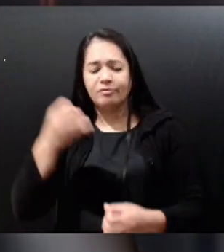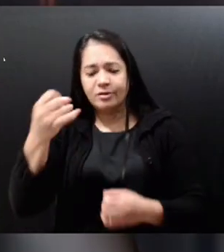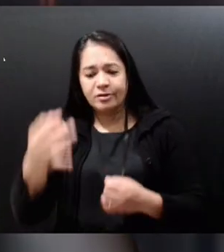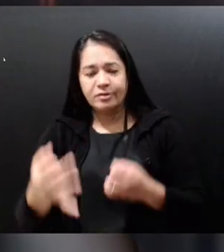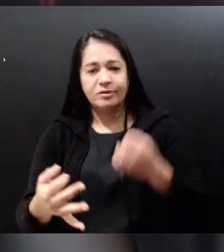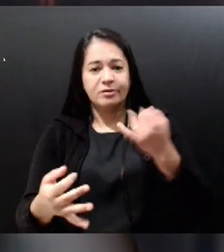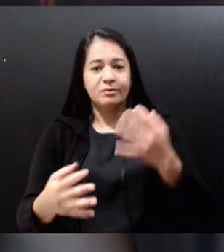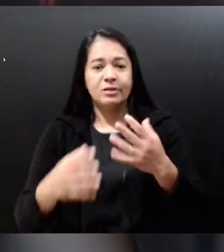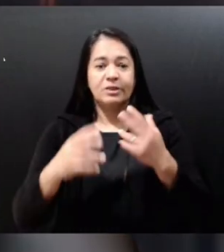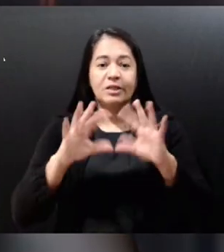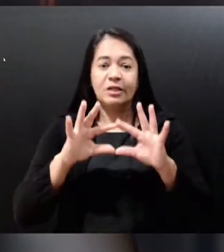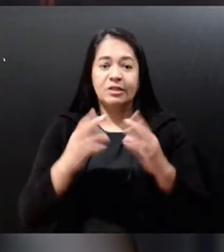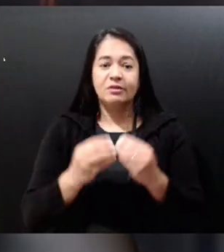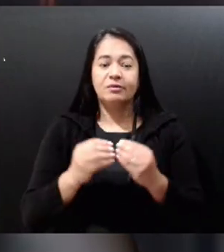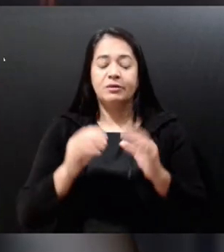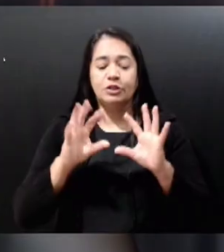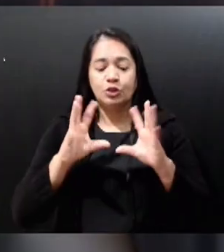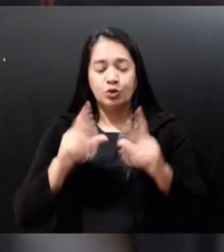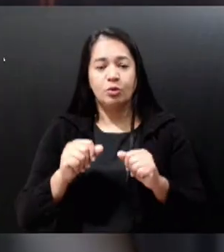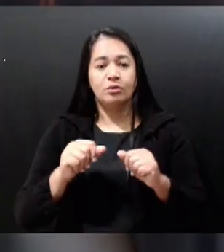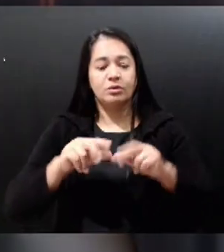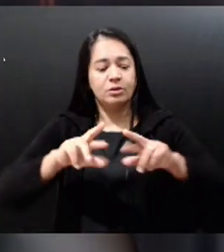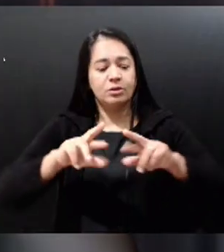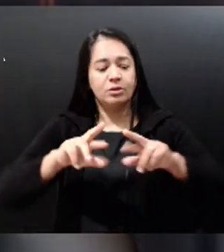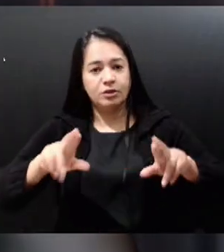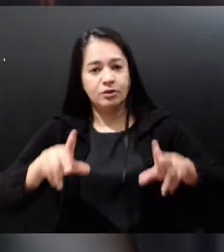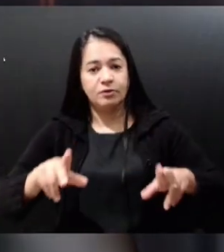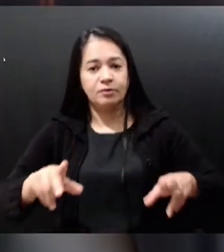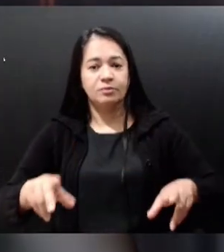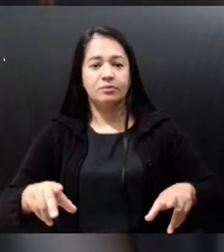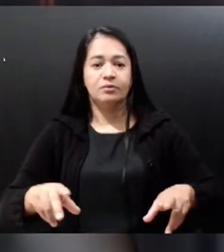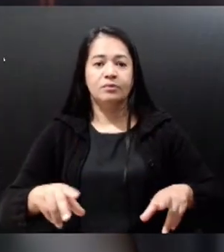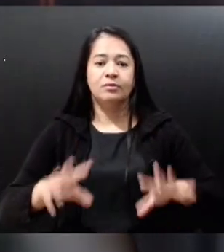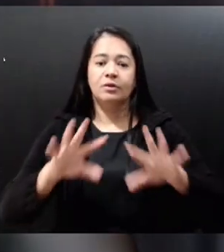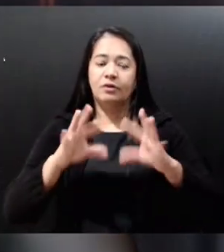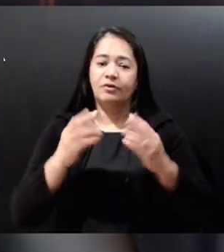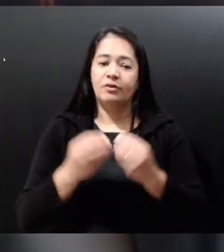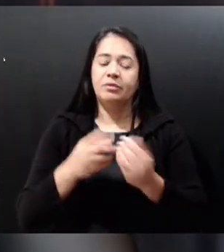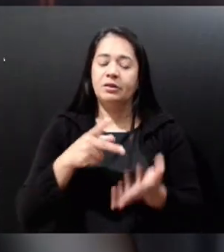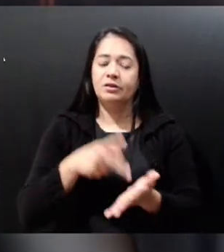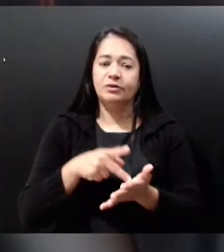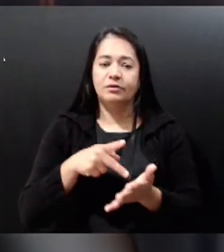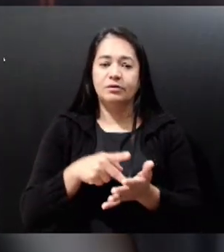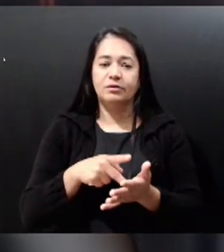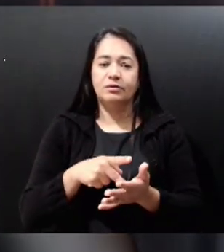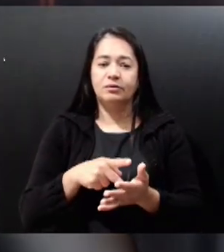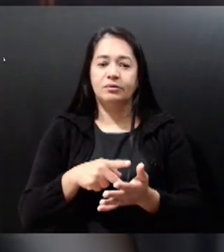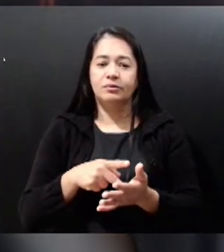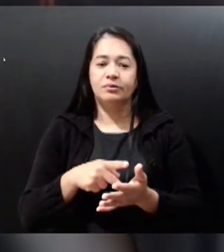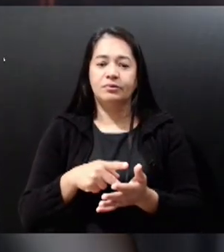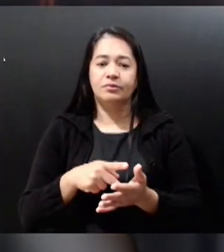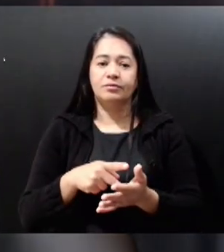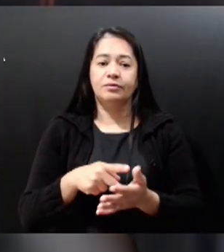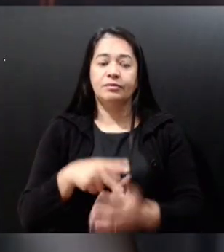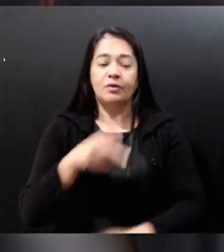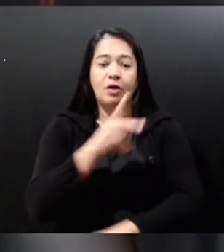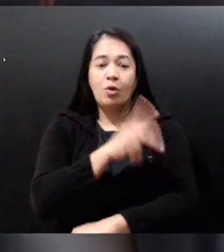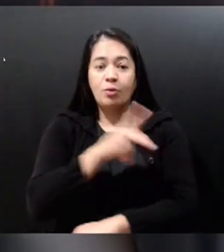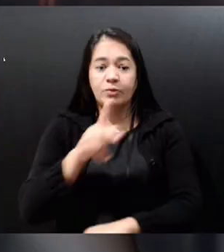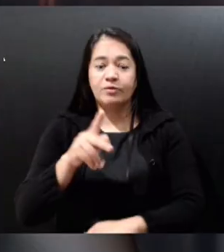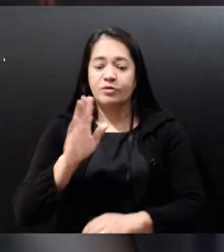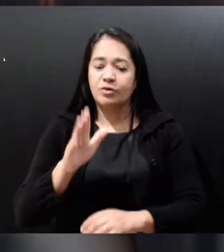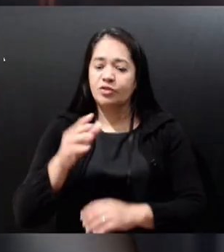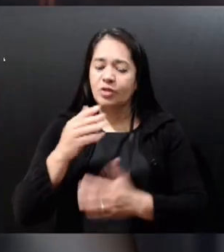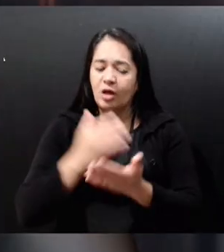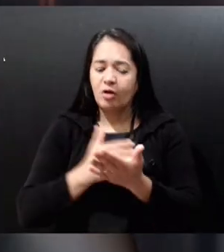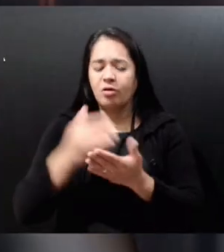todas as famílias são diferentes e são famílias de verdade. Então, o professor mesmo vai trabalhando essas falas que vêm das